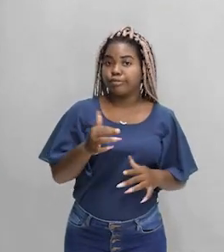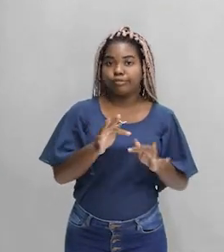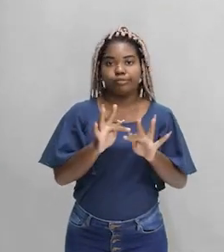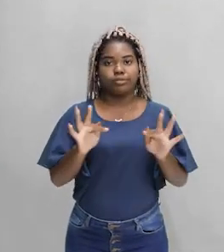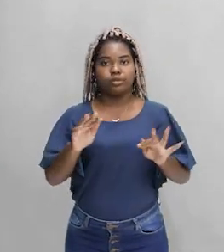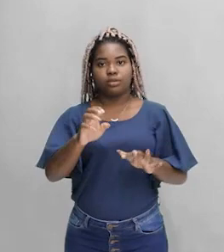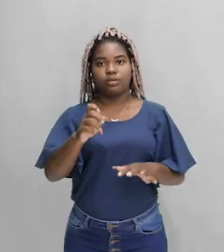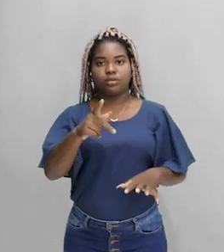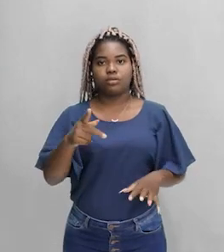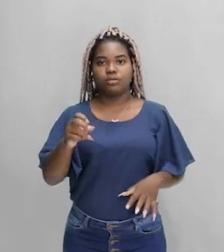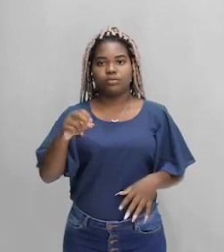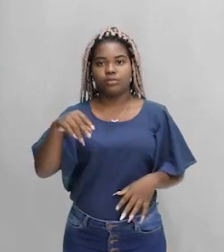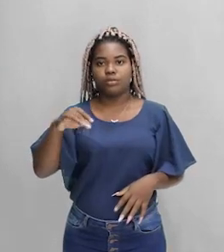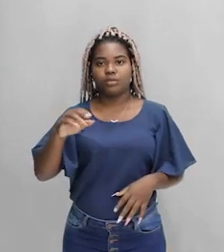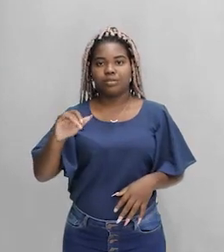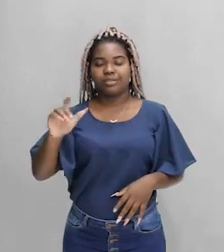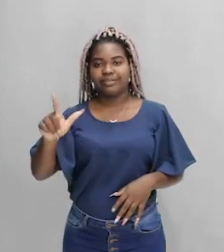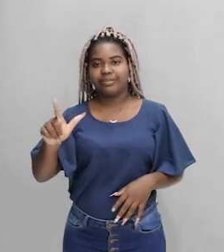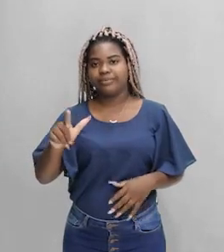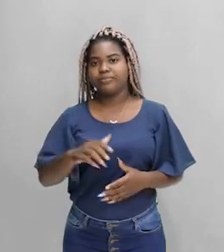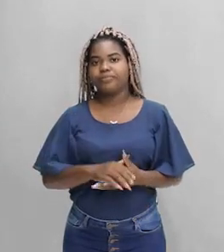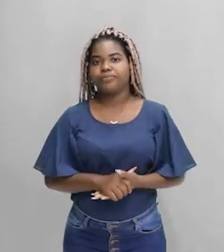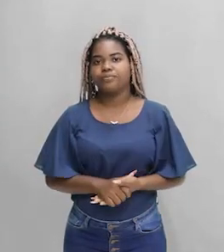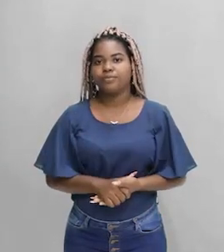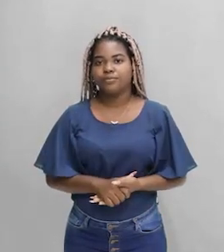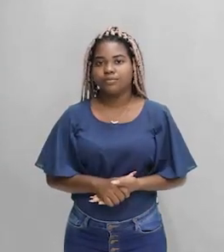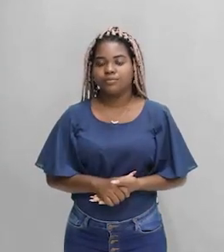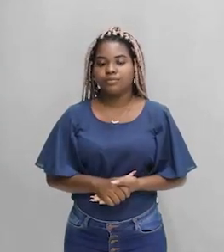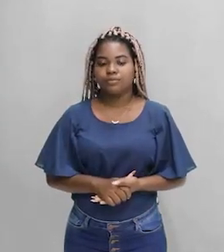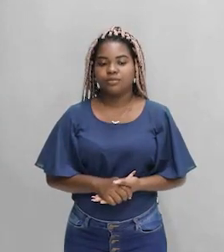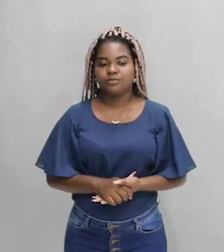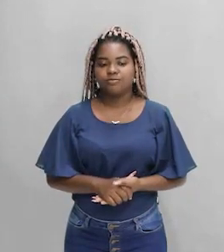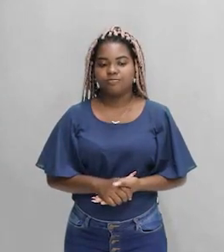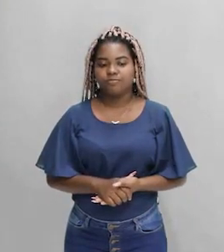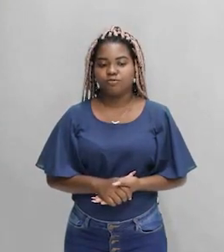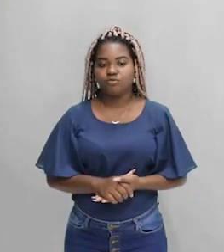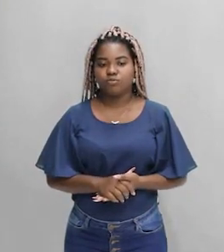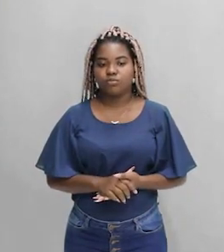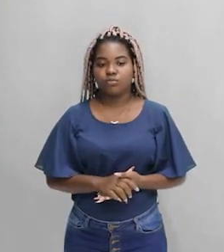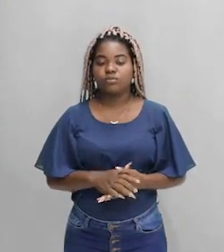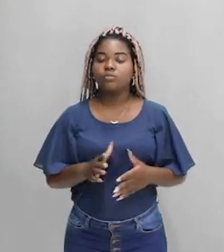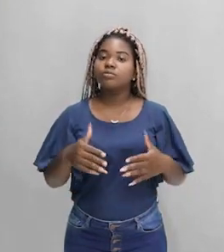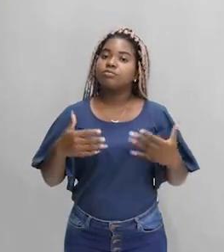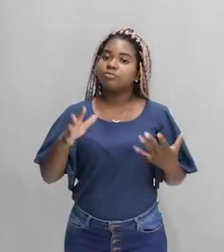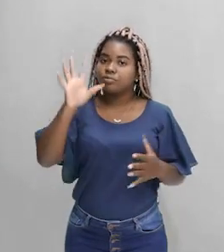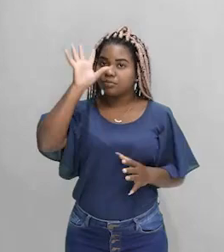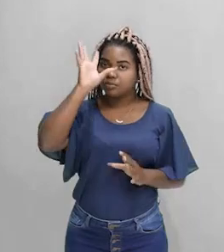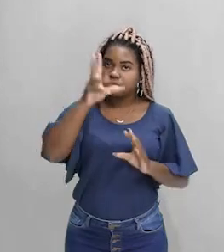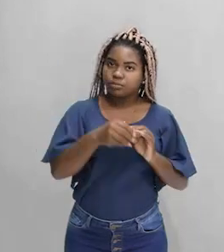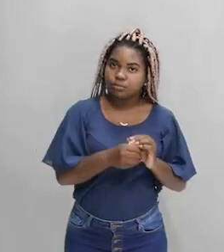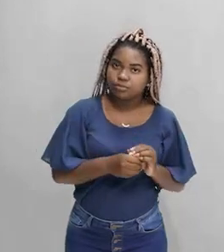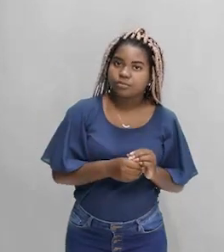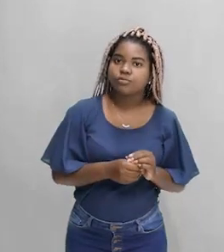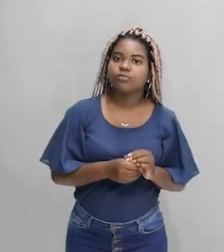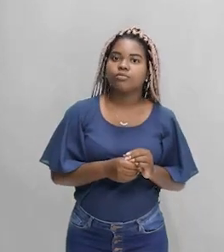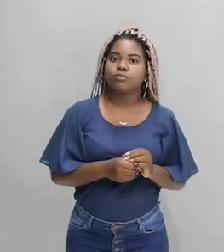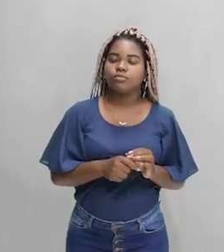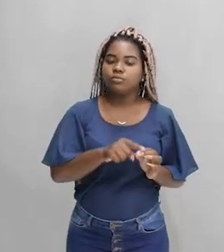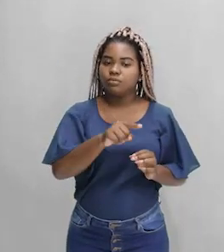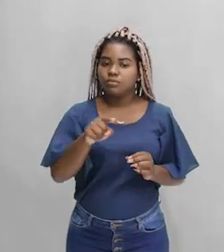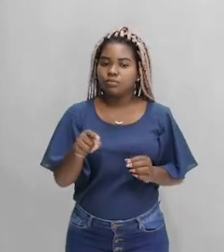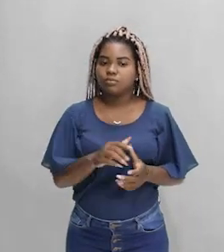A função exponencial ela vai existir para essas condições, belezinha? Então, reforçando aí a definição de